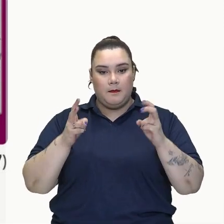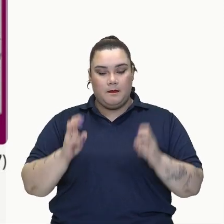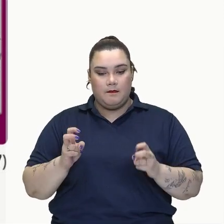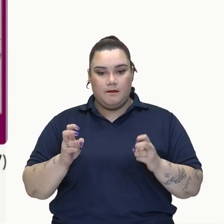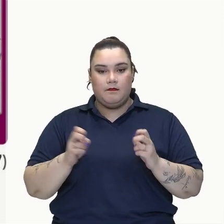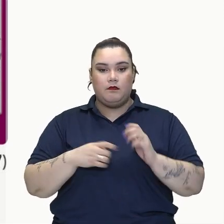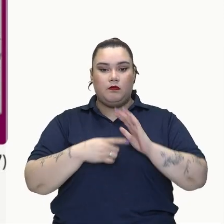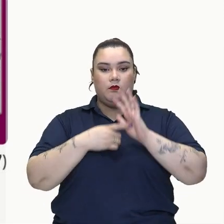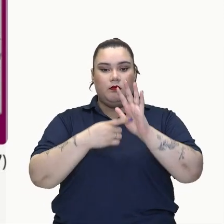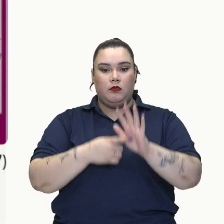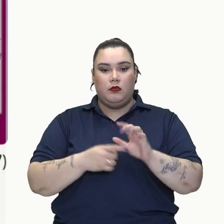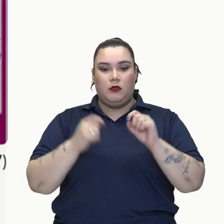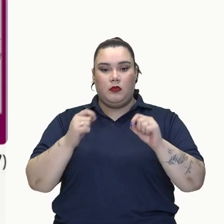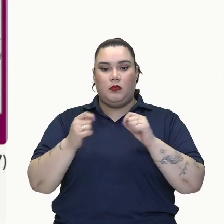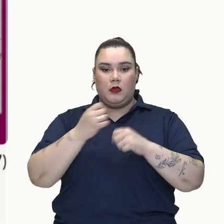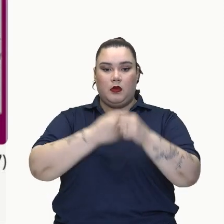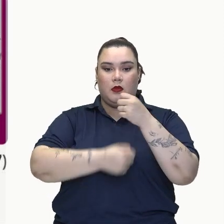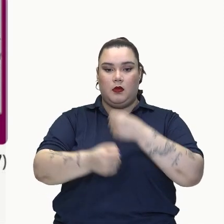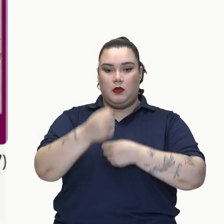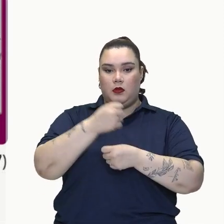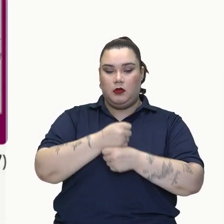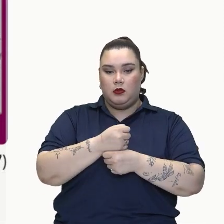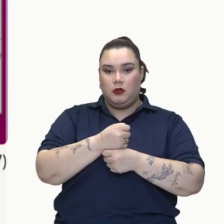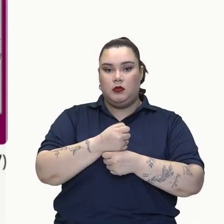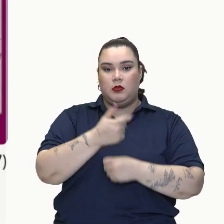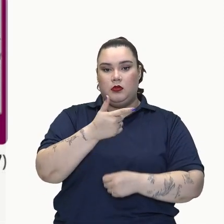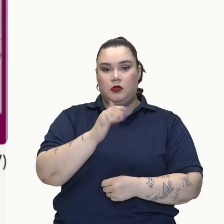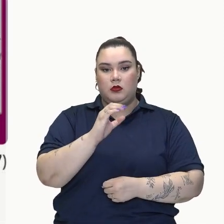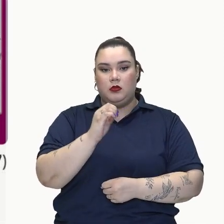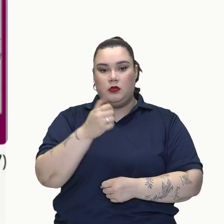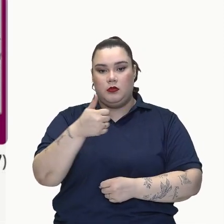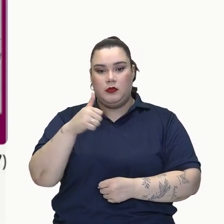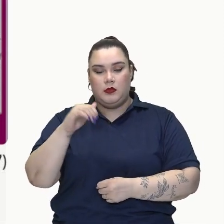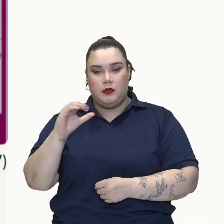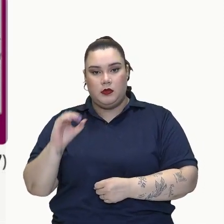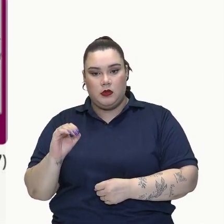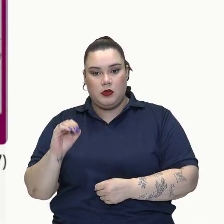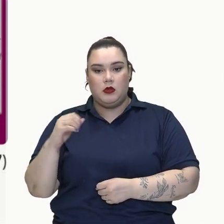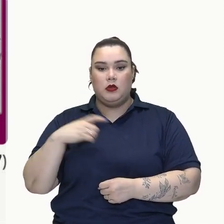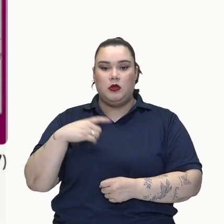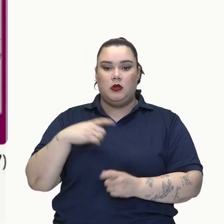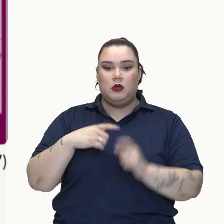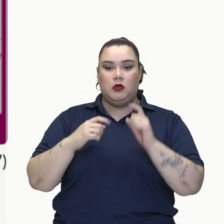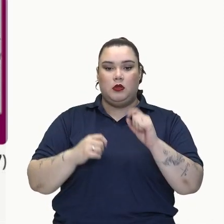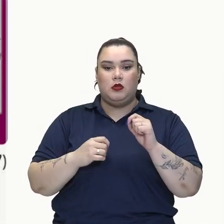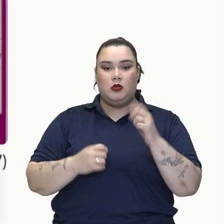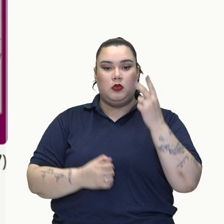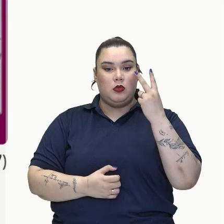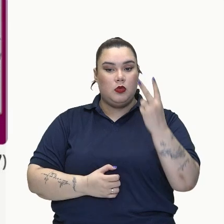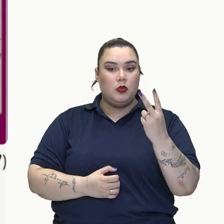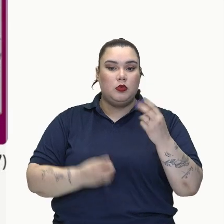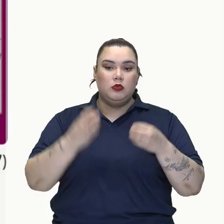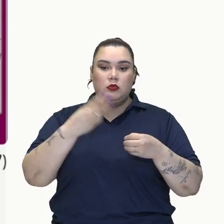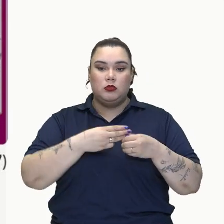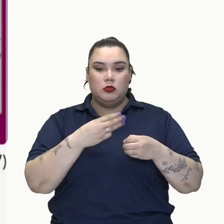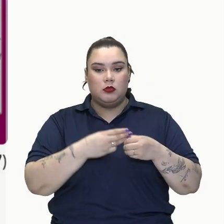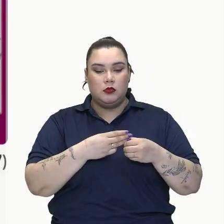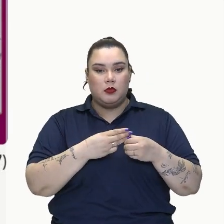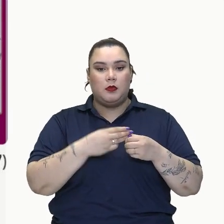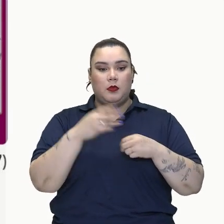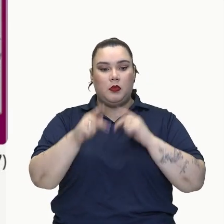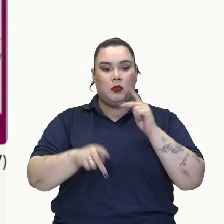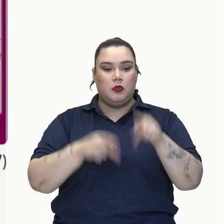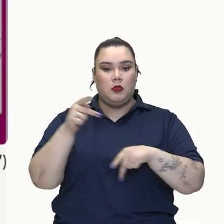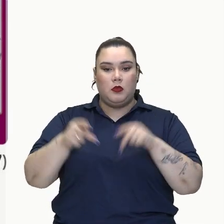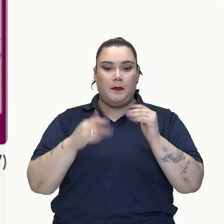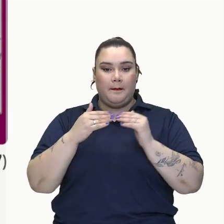aqui, no ano de 2010, nós já vamos ter 2 municípios com uma